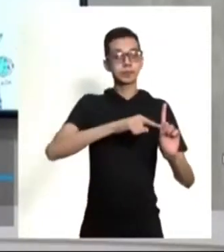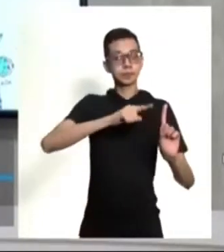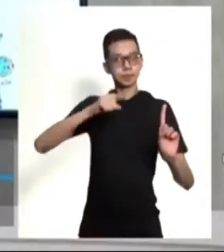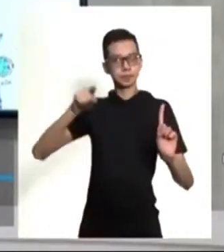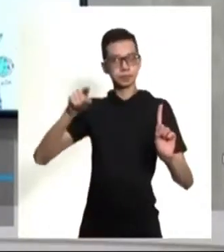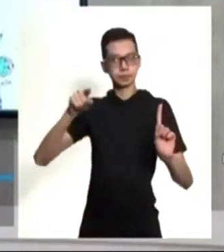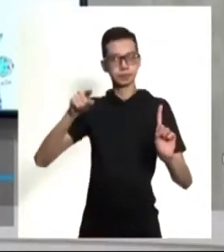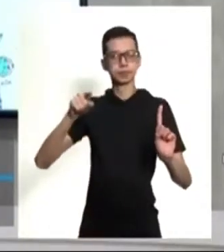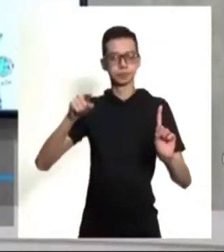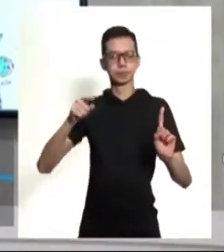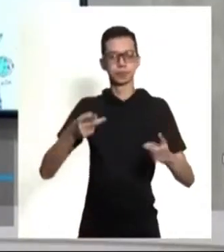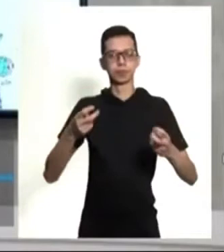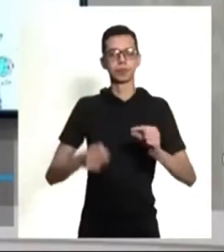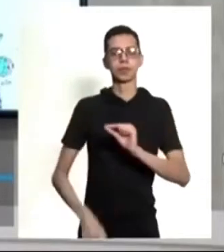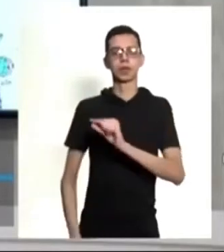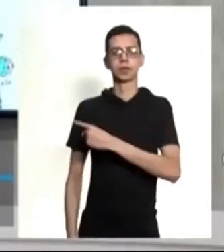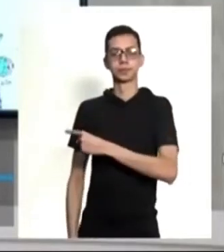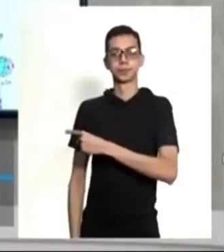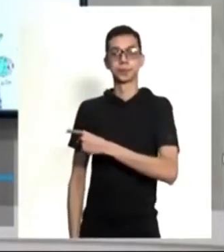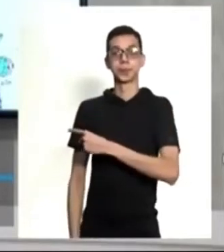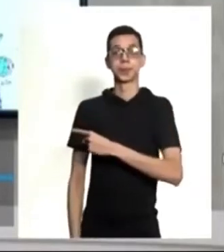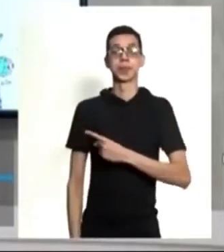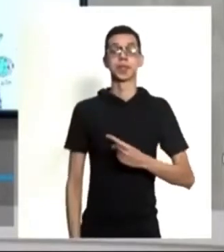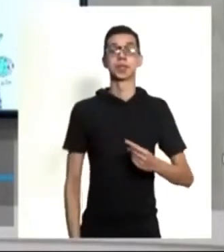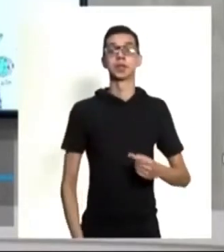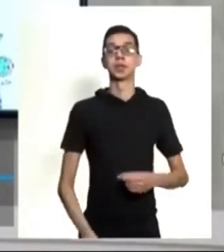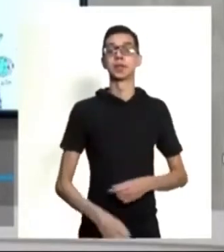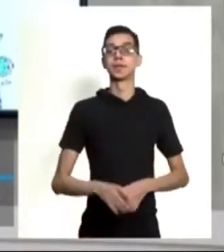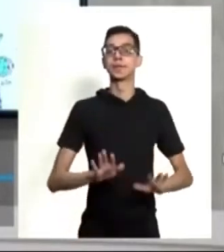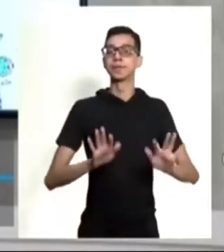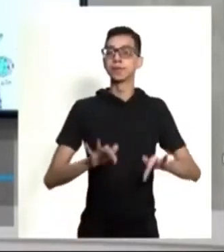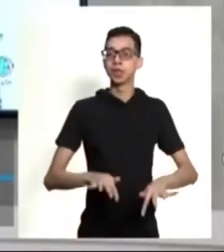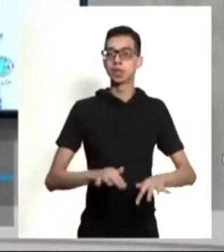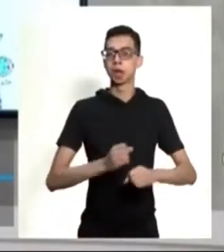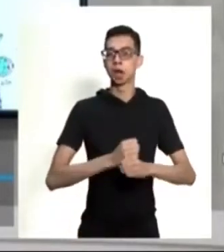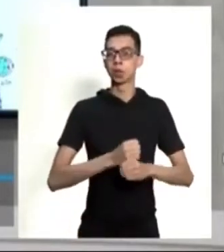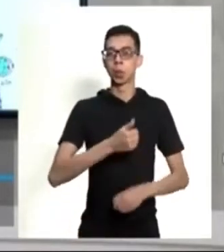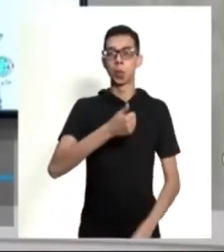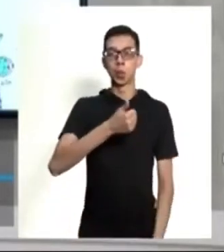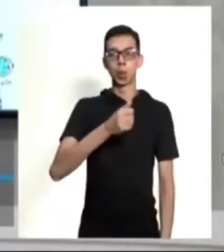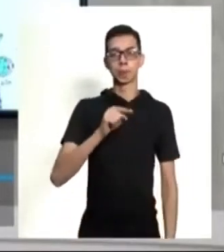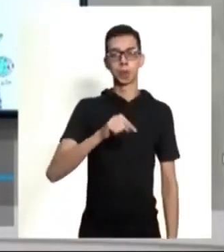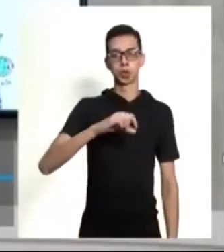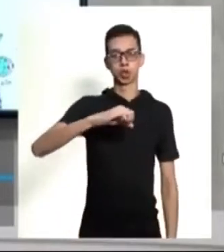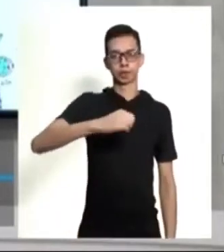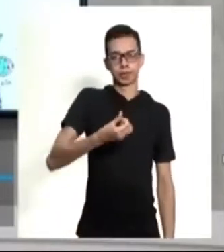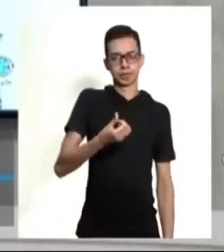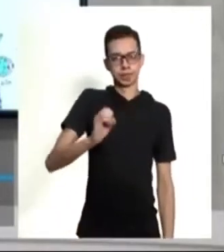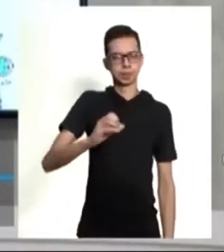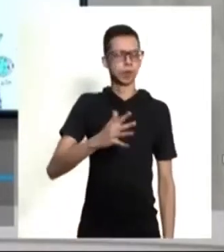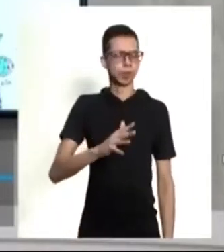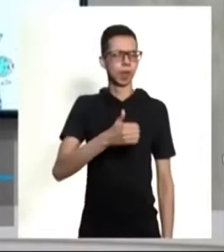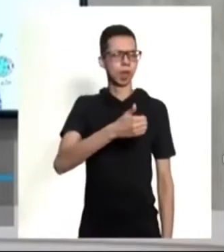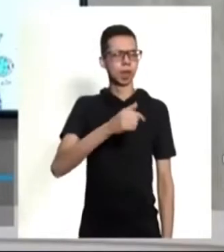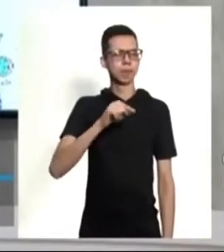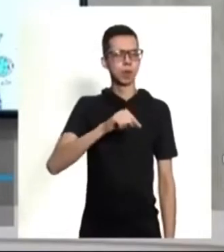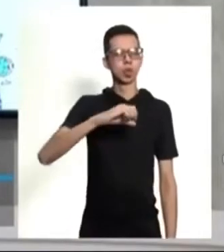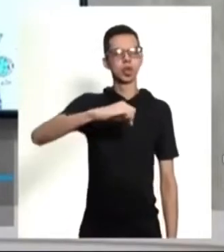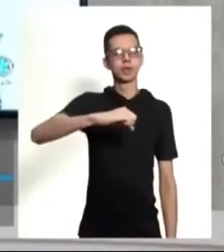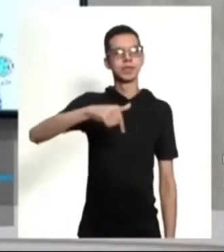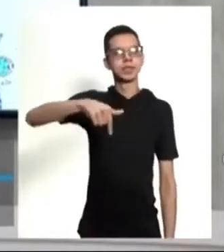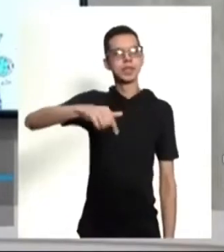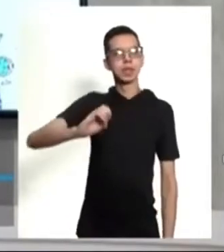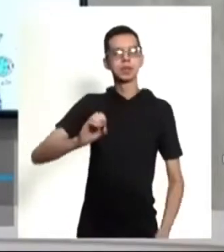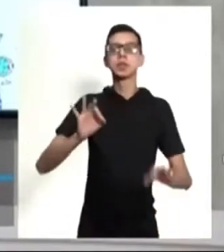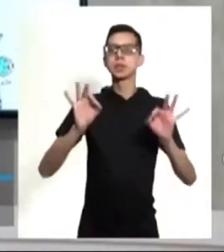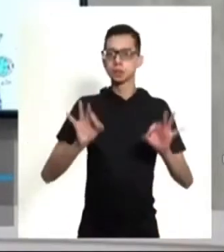urbana acontece aqui, no final dos anos 60. A gente pode cravar que nos anos 70, de fato,